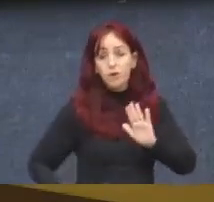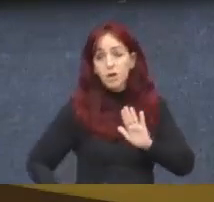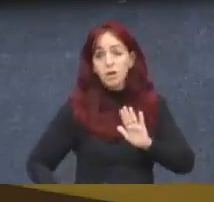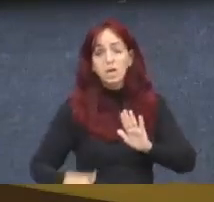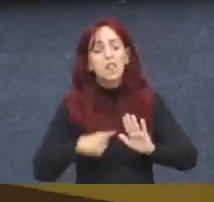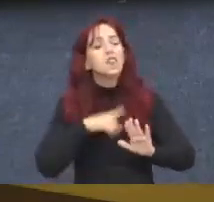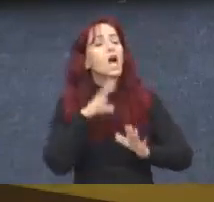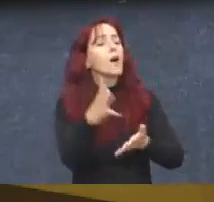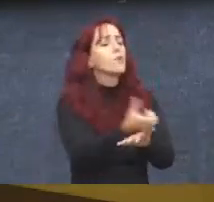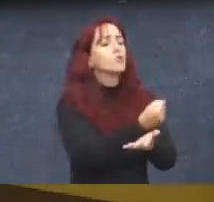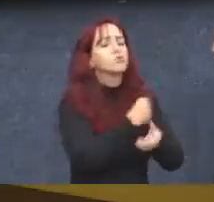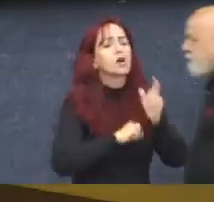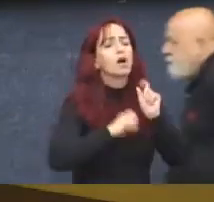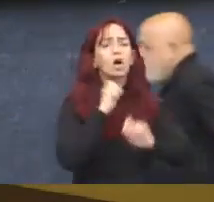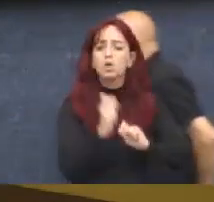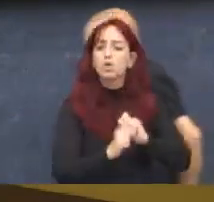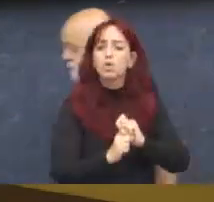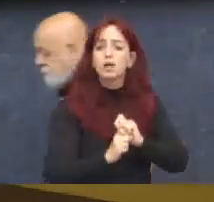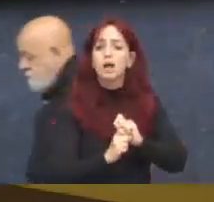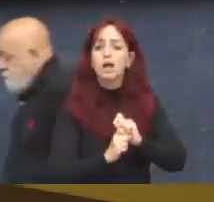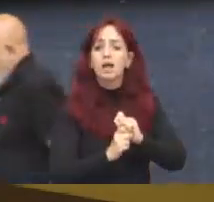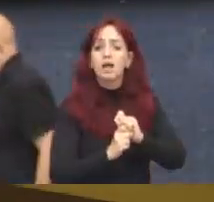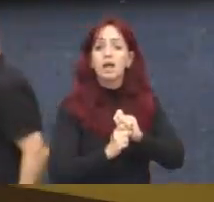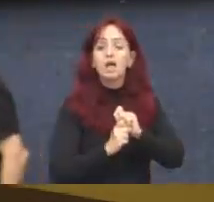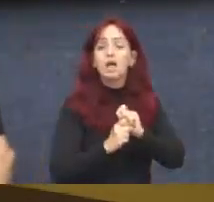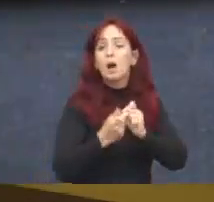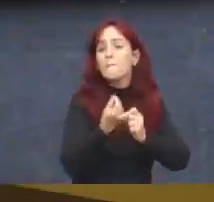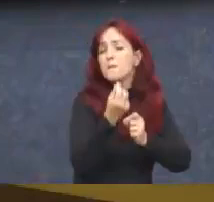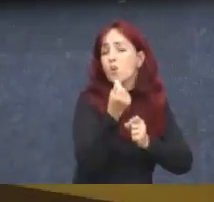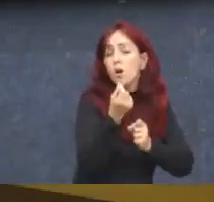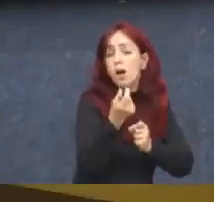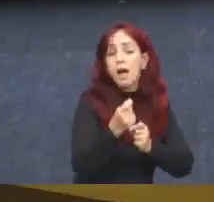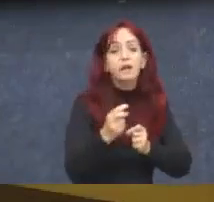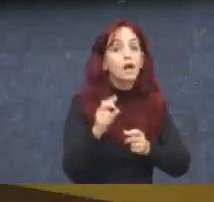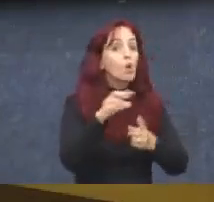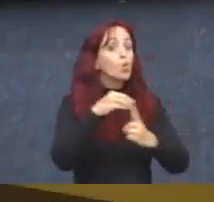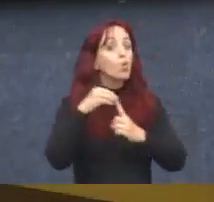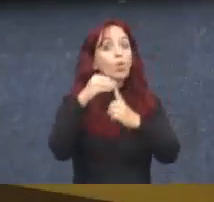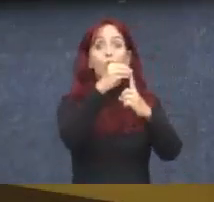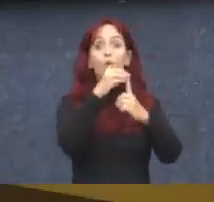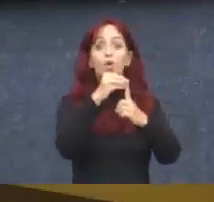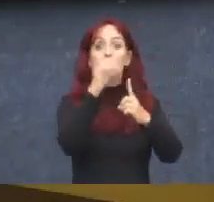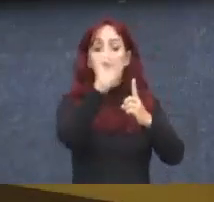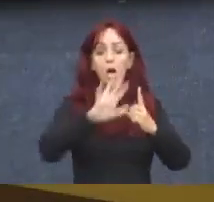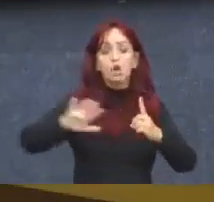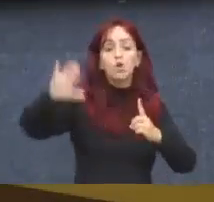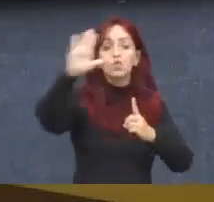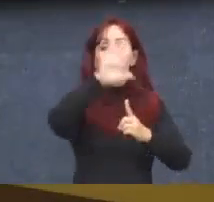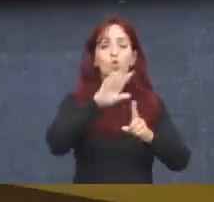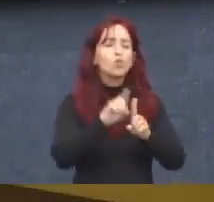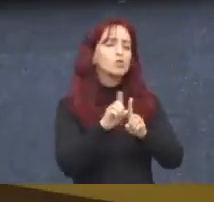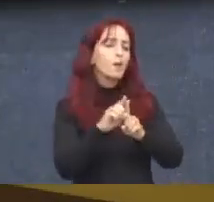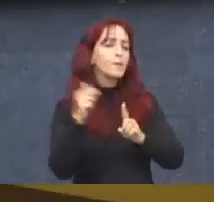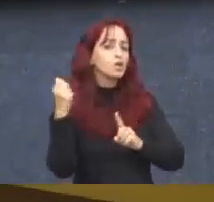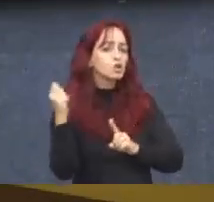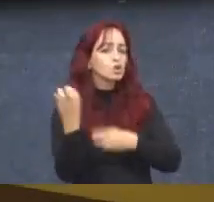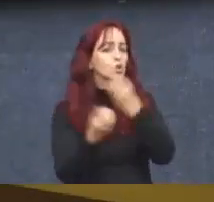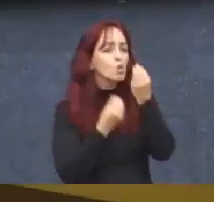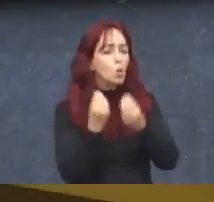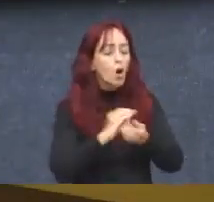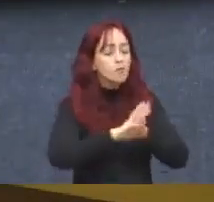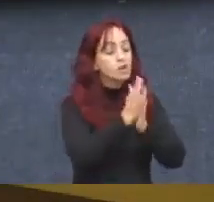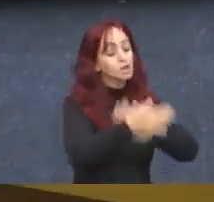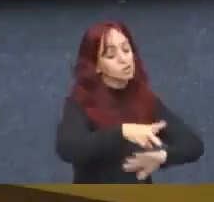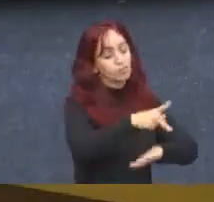Estão buscando uma moeda única no Mercosul com a Argentina. Imagine a destruição que isso fará para o nosso